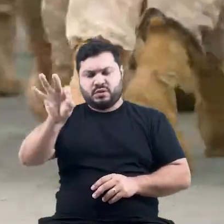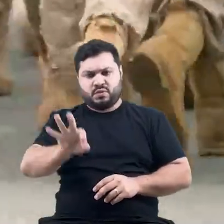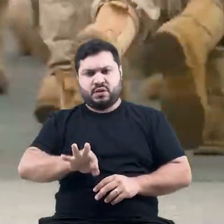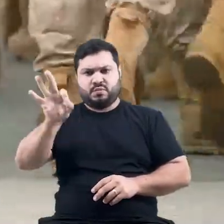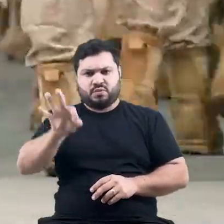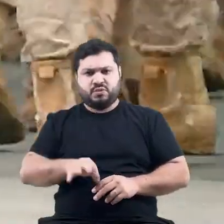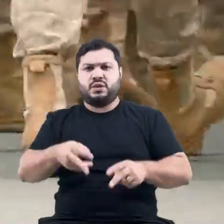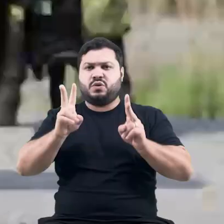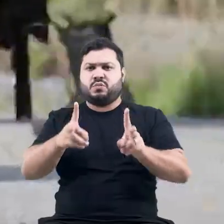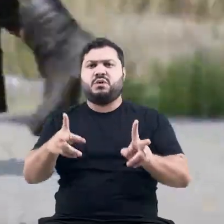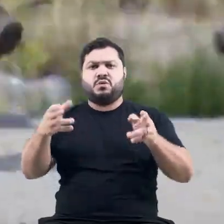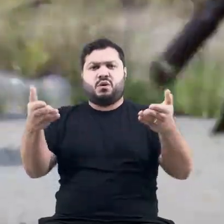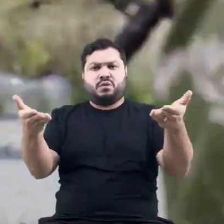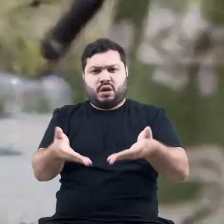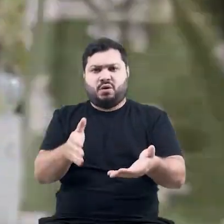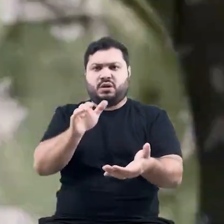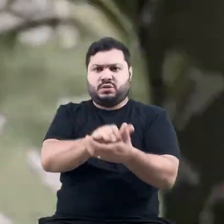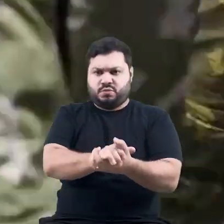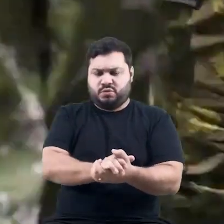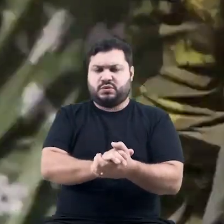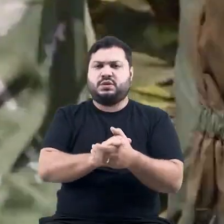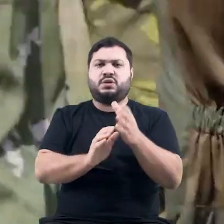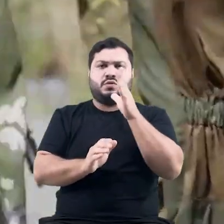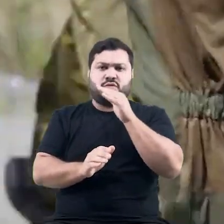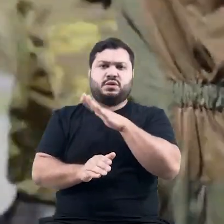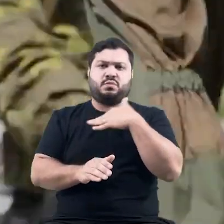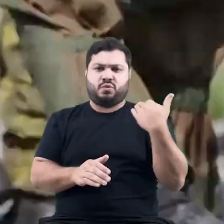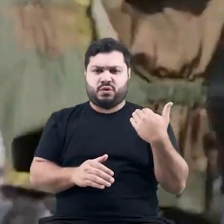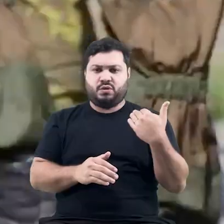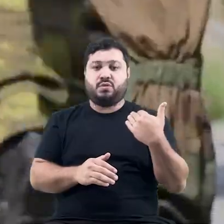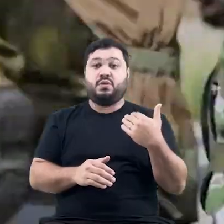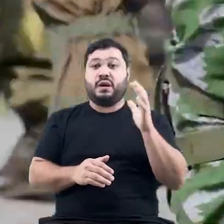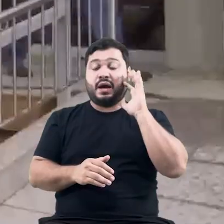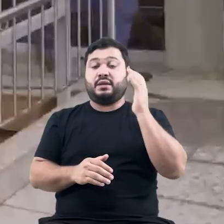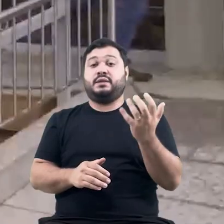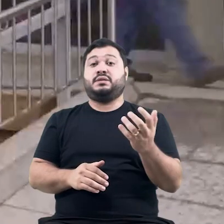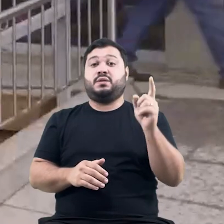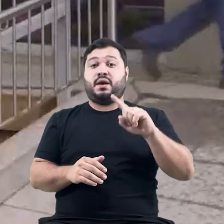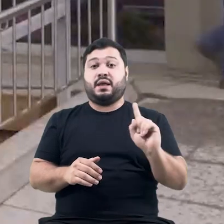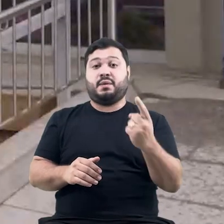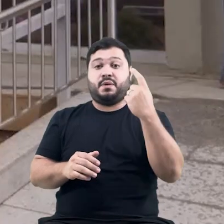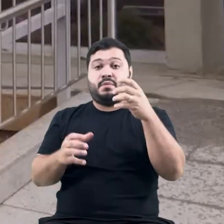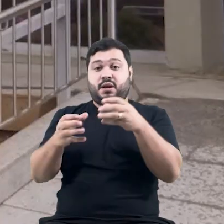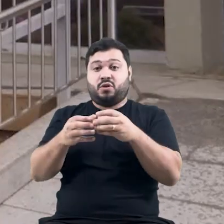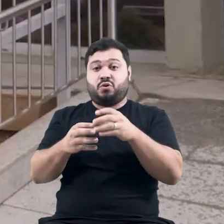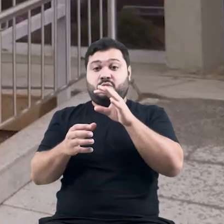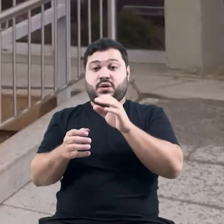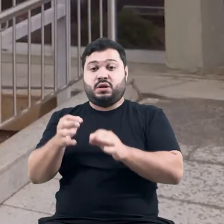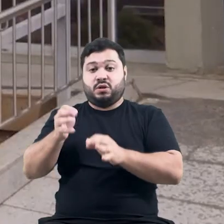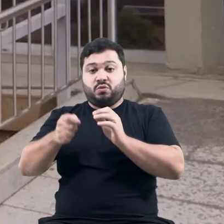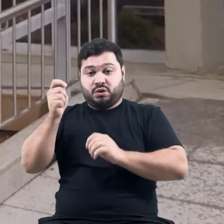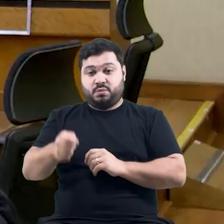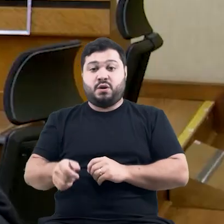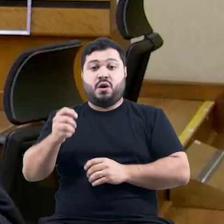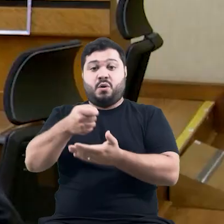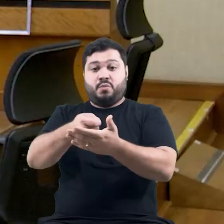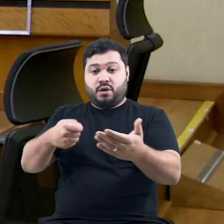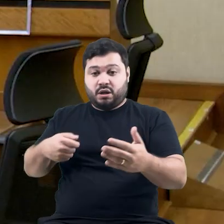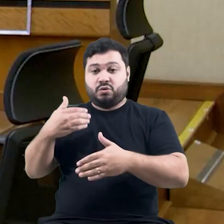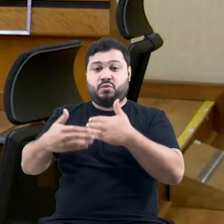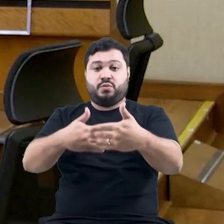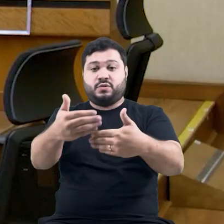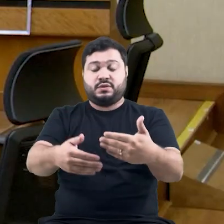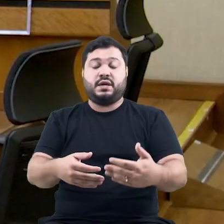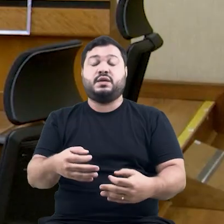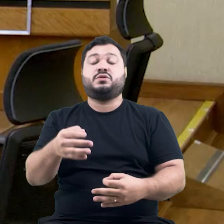de 50%, o mesmo da atual esposa do servidor falecido. A decisão é da primeira turma do tribunal. Para o relator